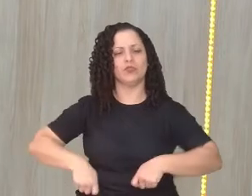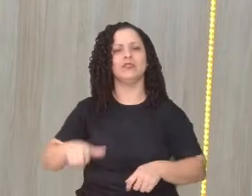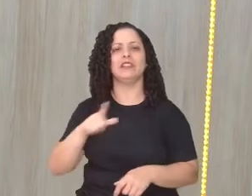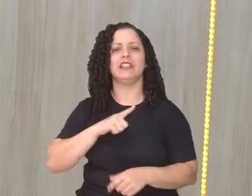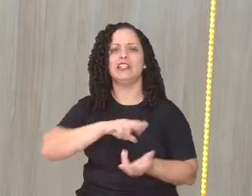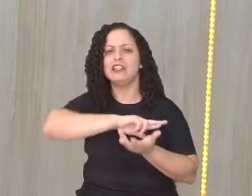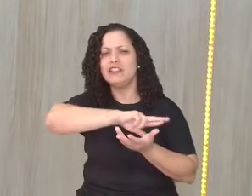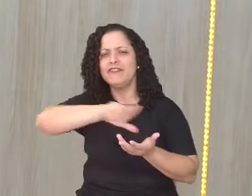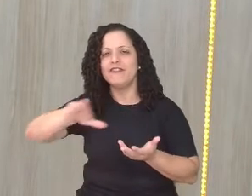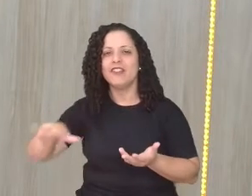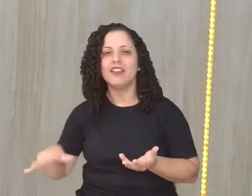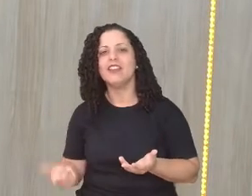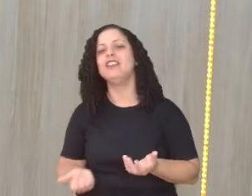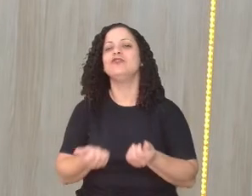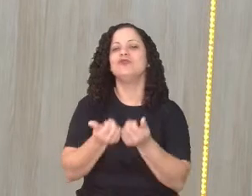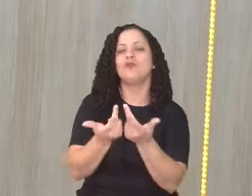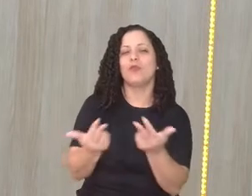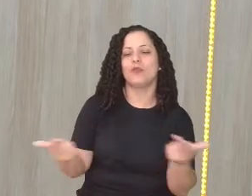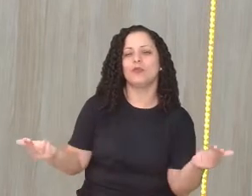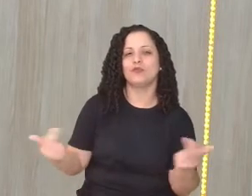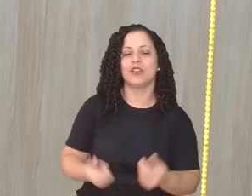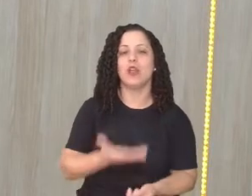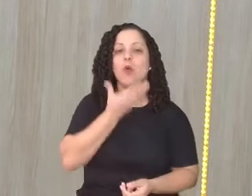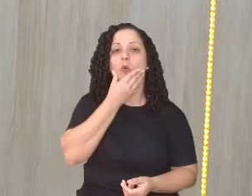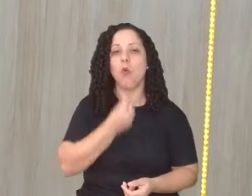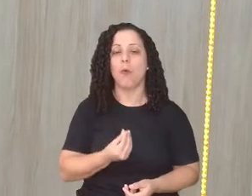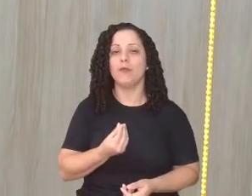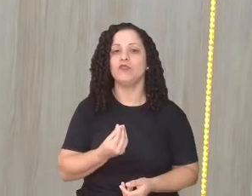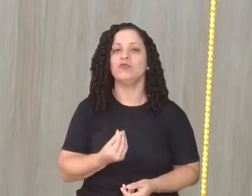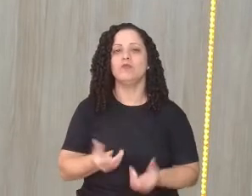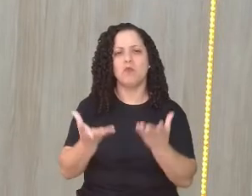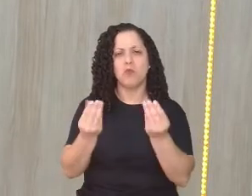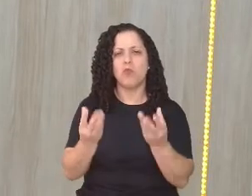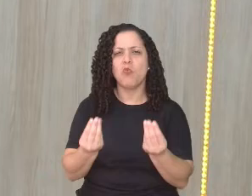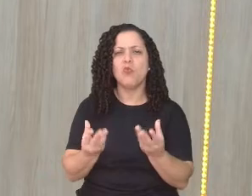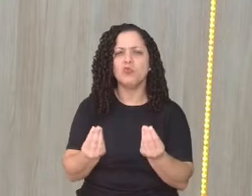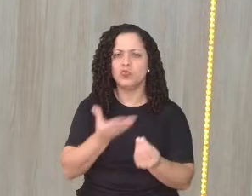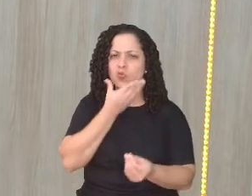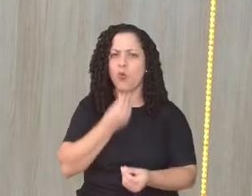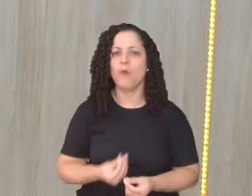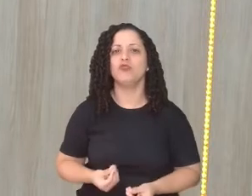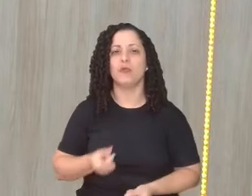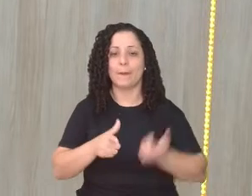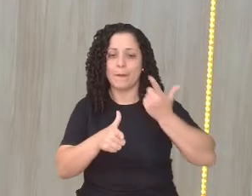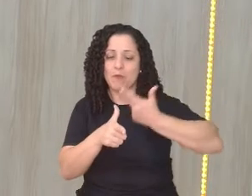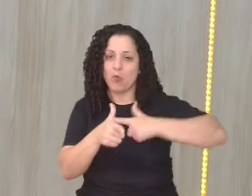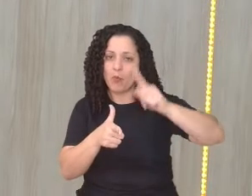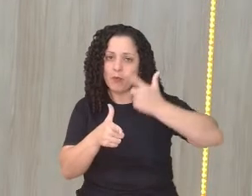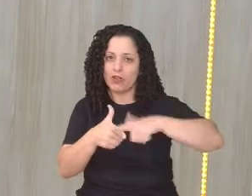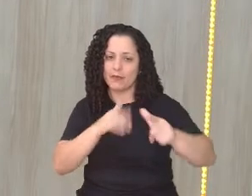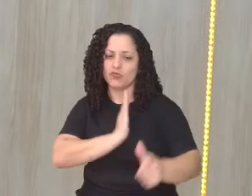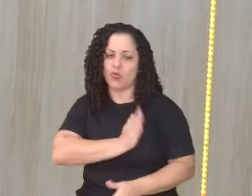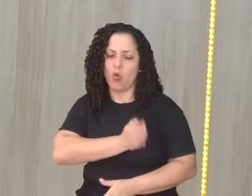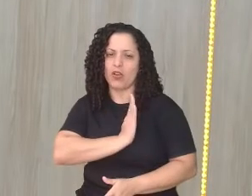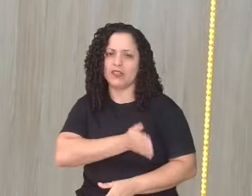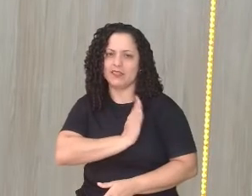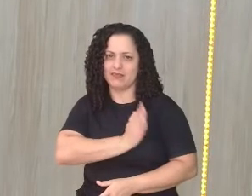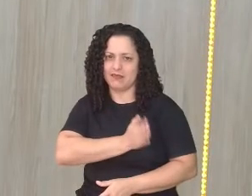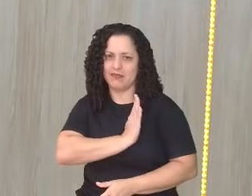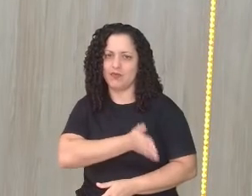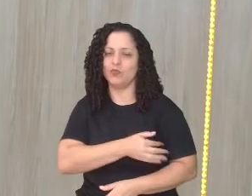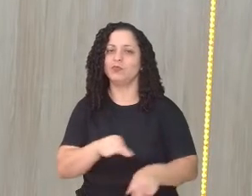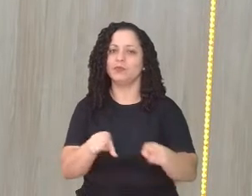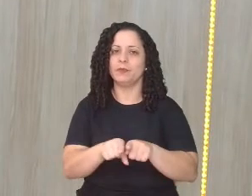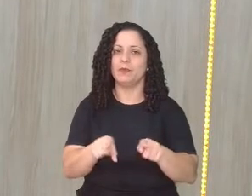série de atividades. Então, muitos homens são acometidos de infartos, né? Outros problemas